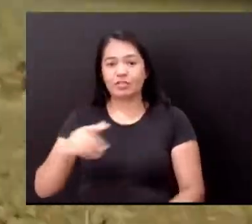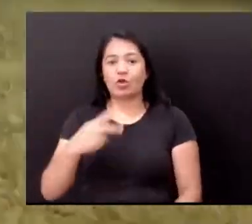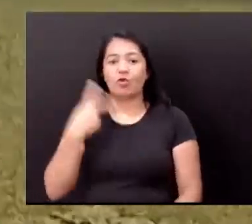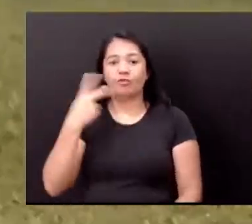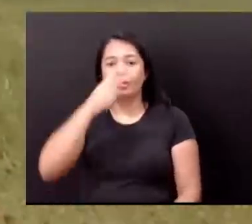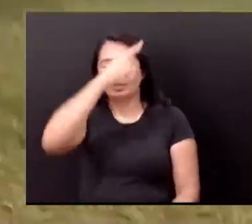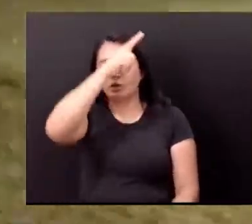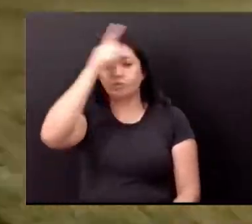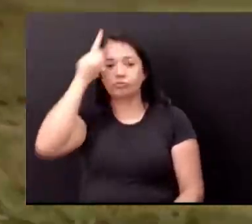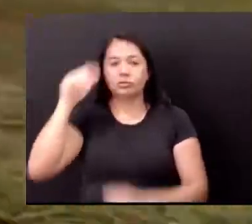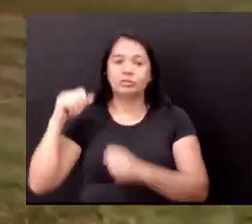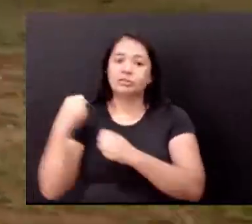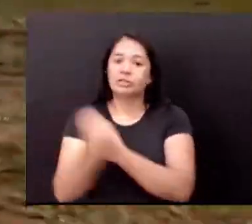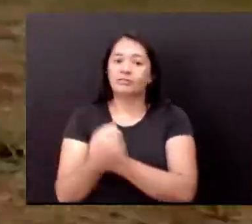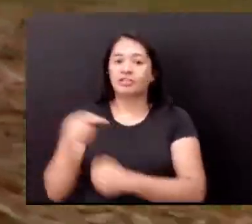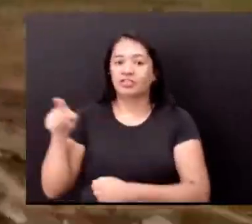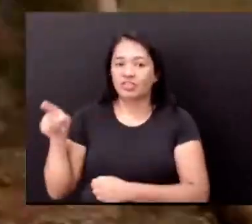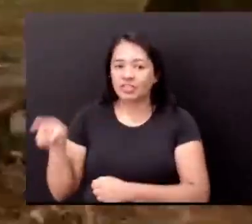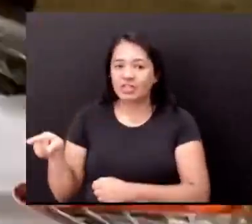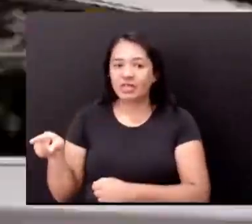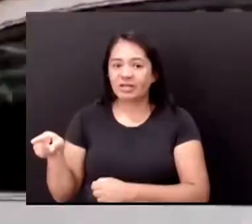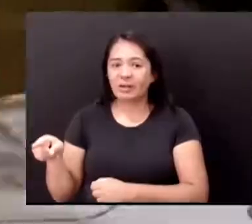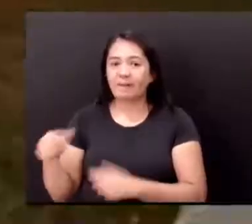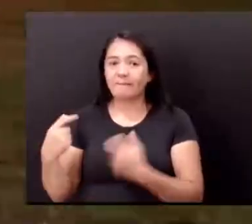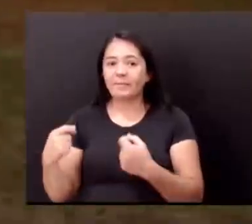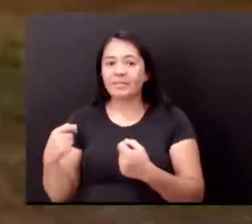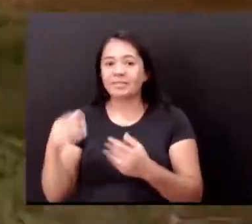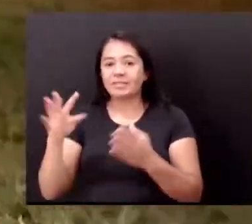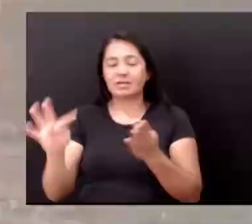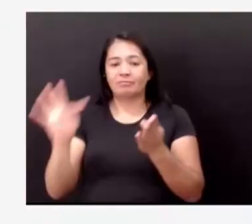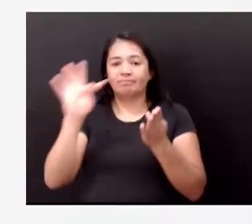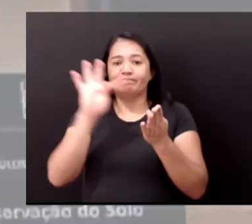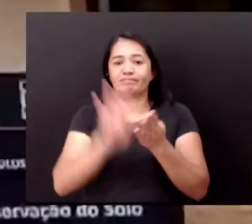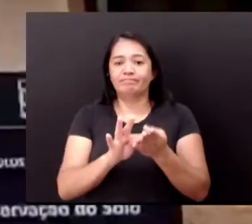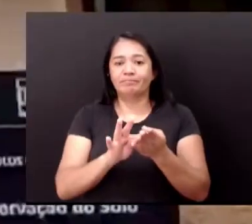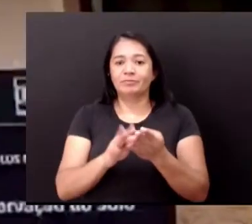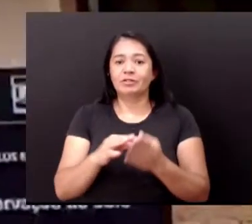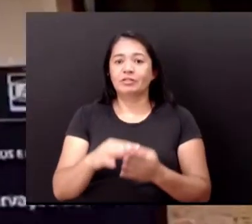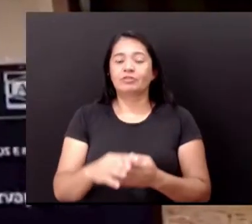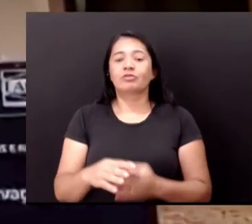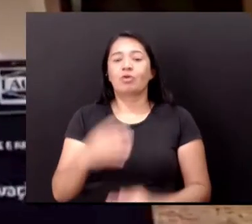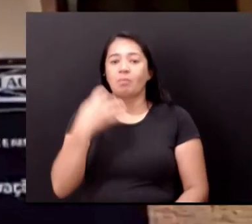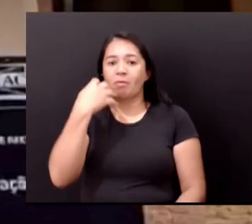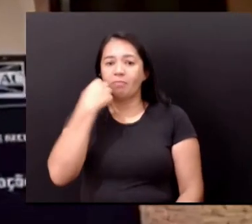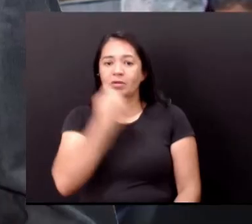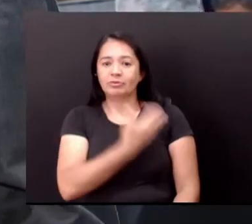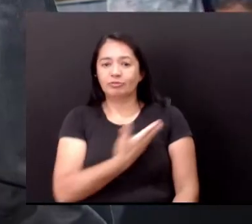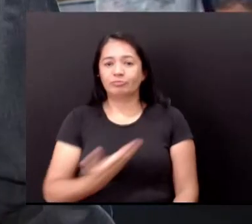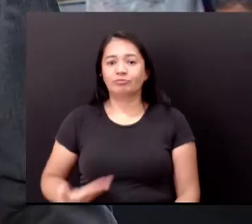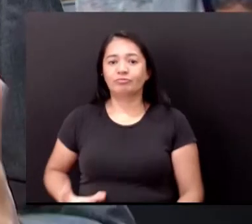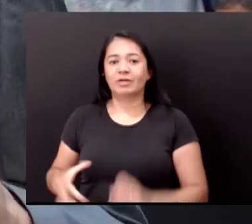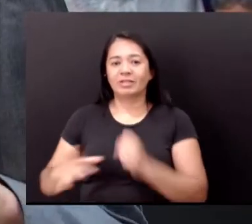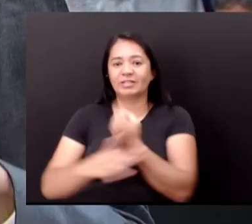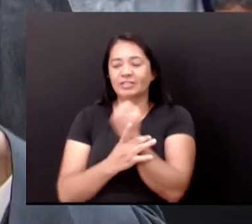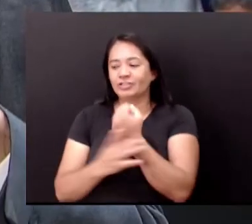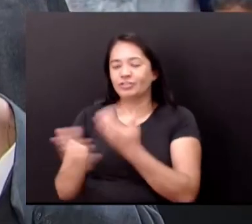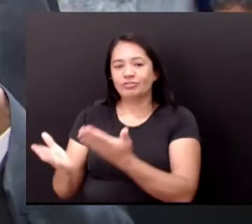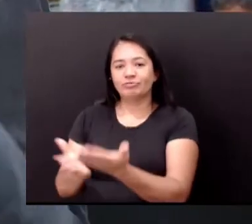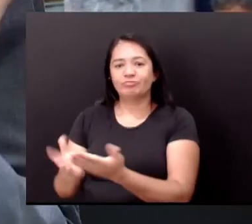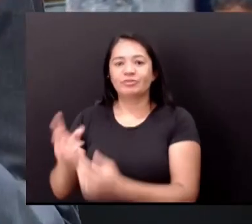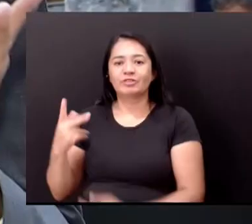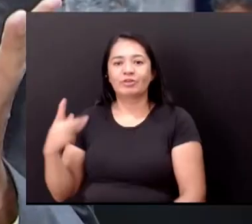Fazenda Santa Elisa seja tombada como patrimônio, garantindo sua preservação. É importante a